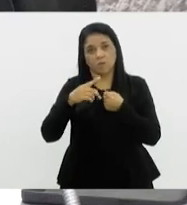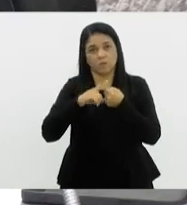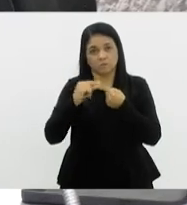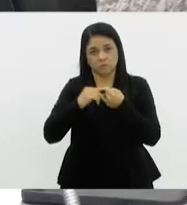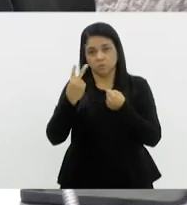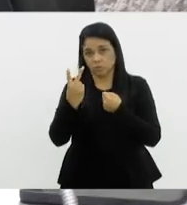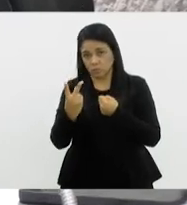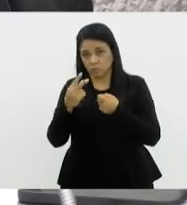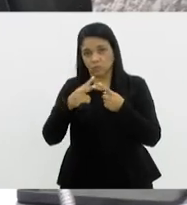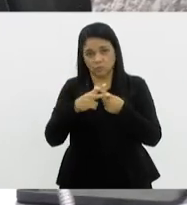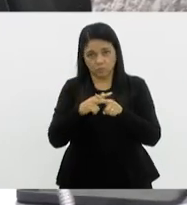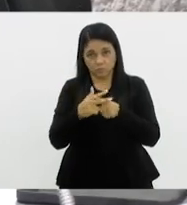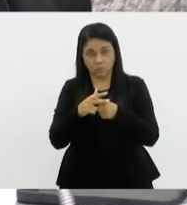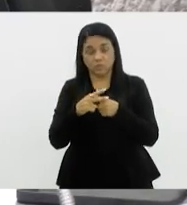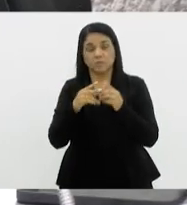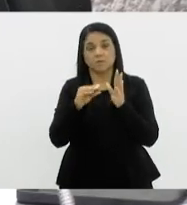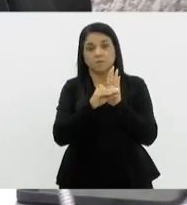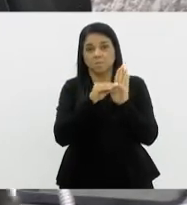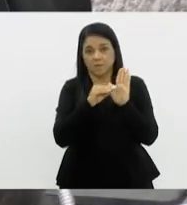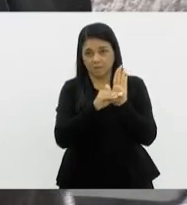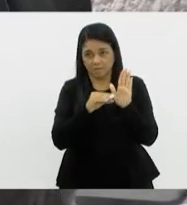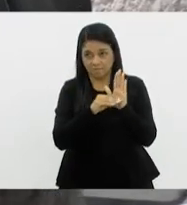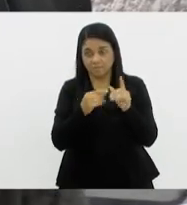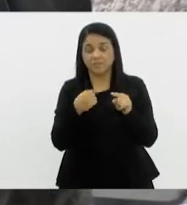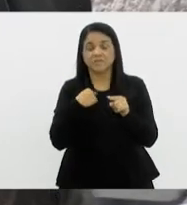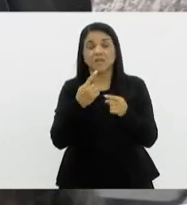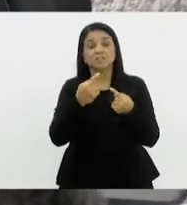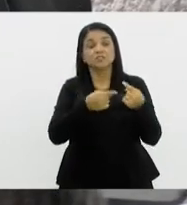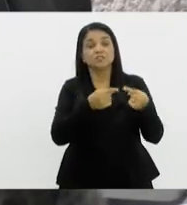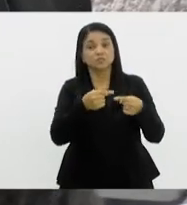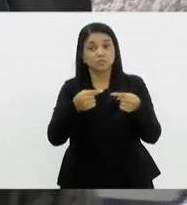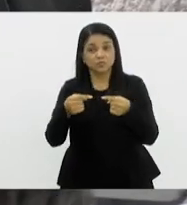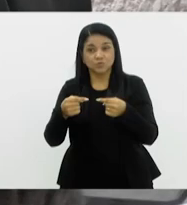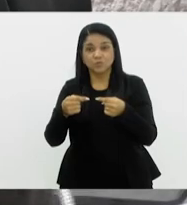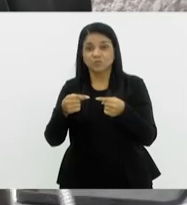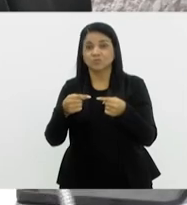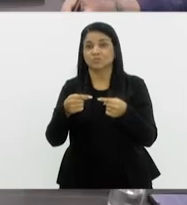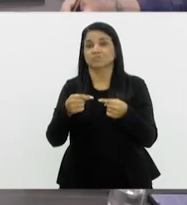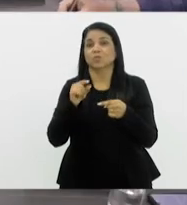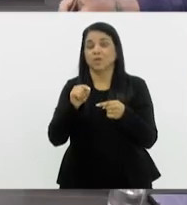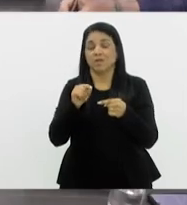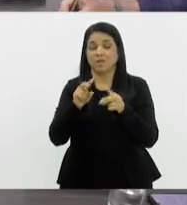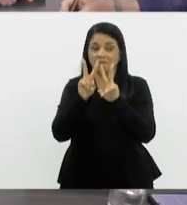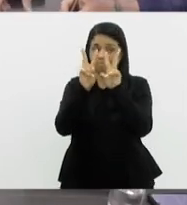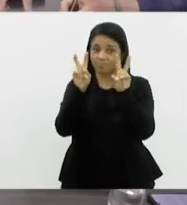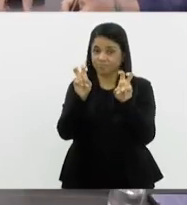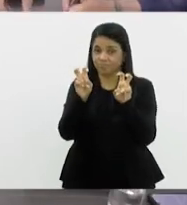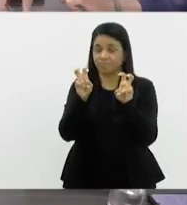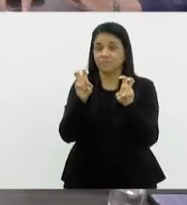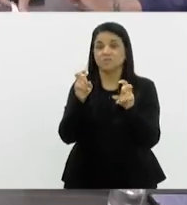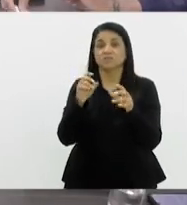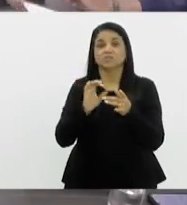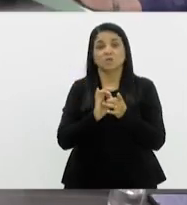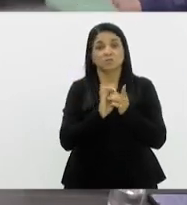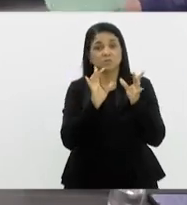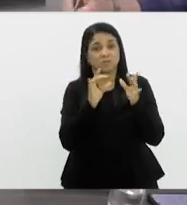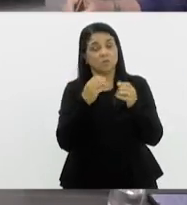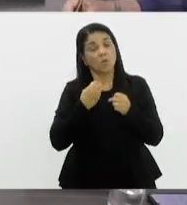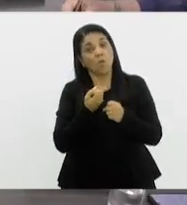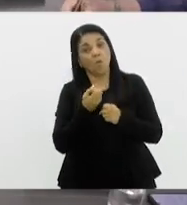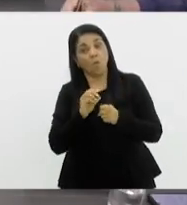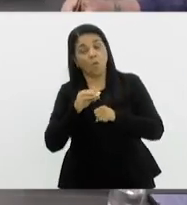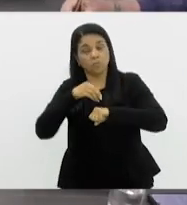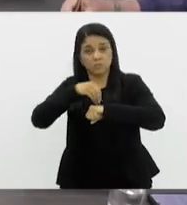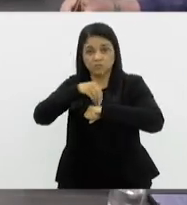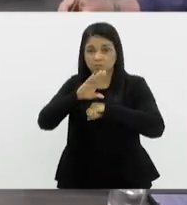e a emenda. Mas o fato é o seguinte, a gente cai naquela discussão se isso seria matéria de autorizativo ou de indicação. Porque,